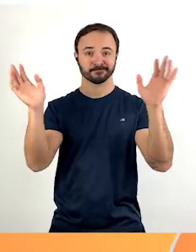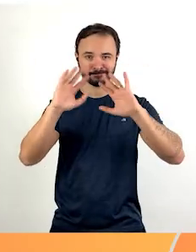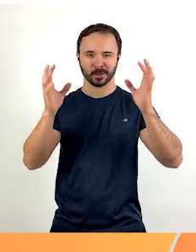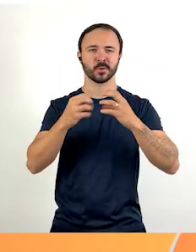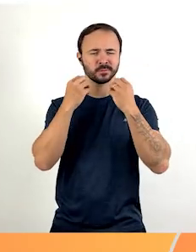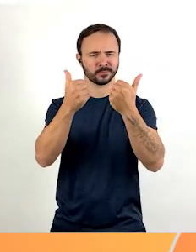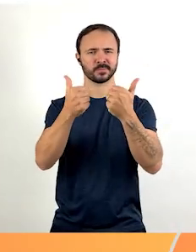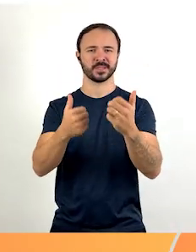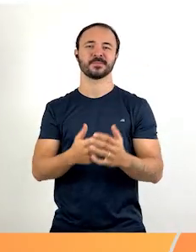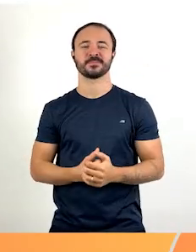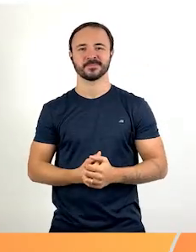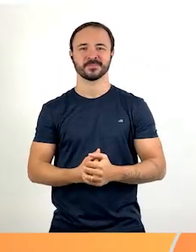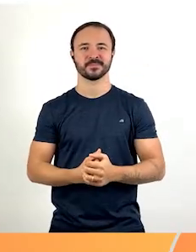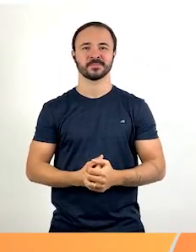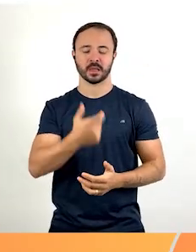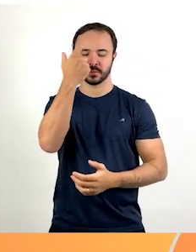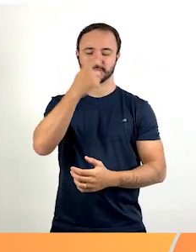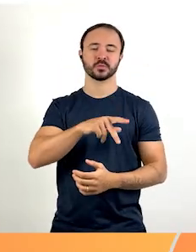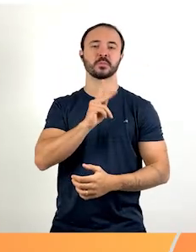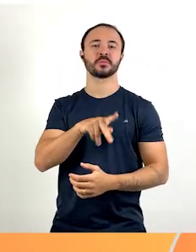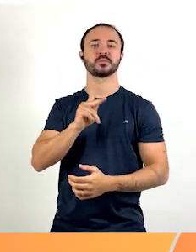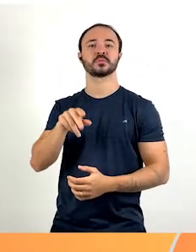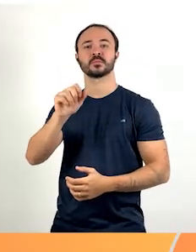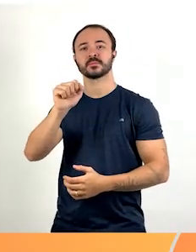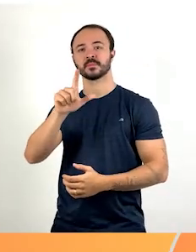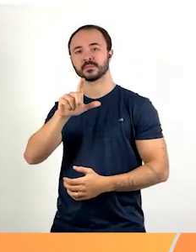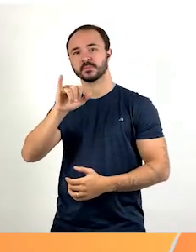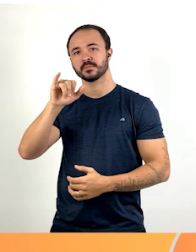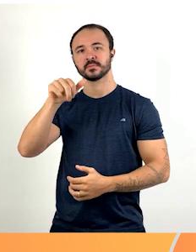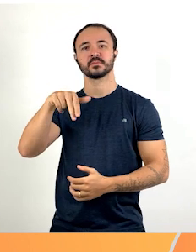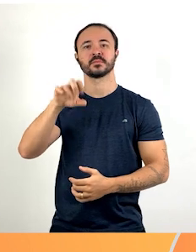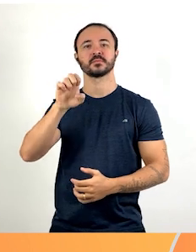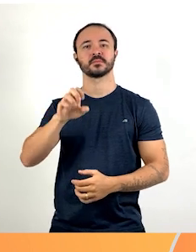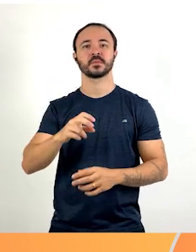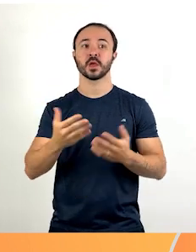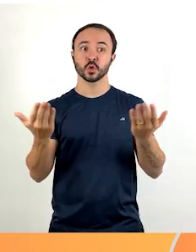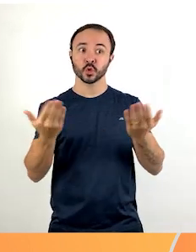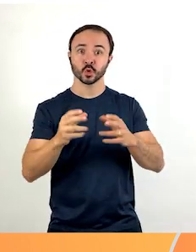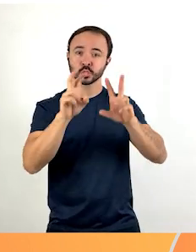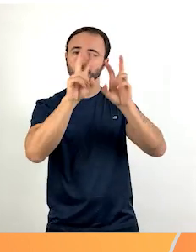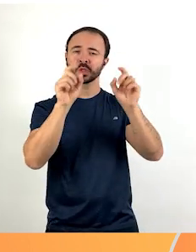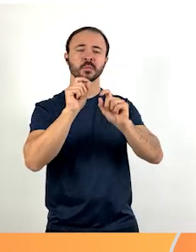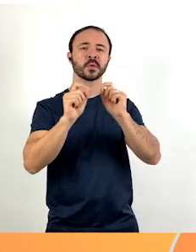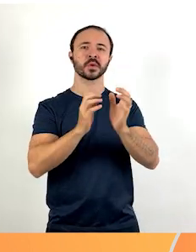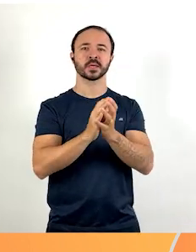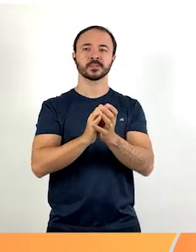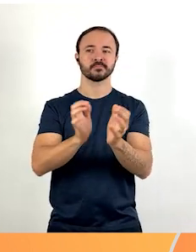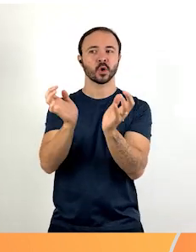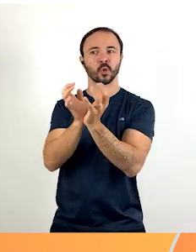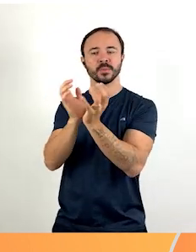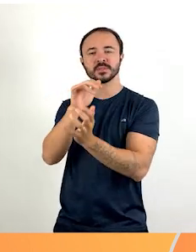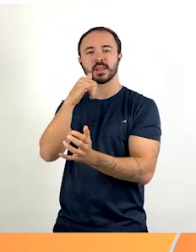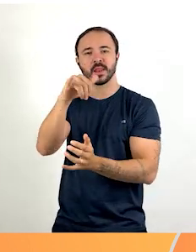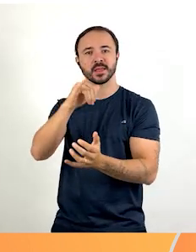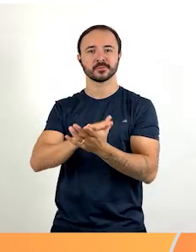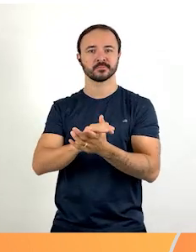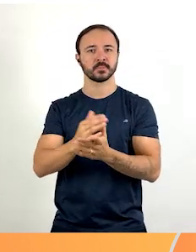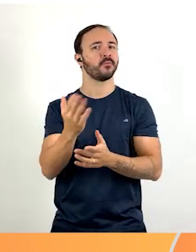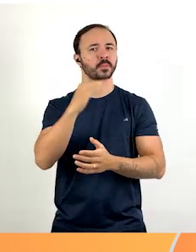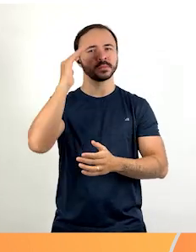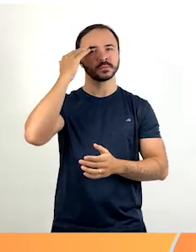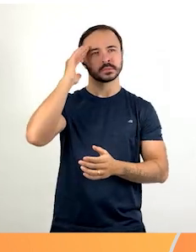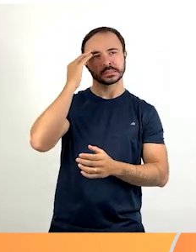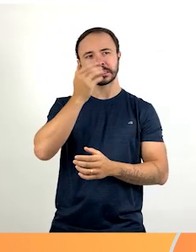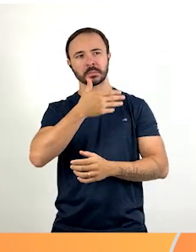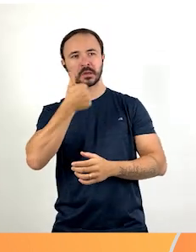Olá, alunos! Tudo bem com vocês? Eu sou a professora Aline e o tema da nossa aula de hoje é circuito elétrico. Vamos entender melhor